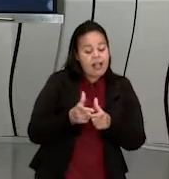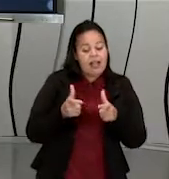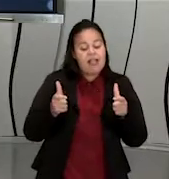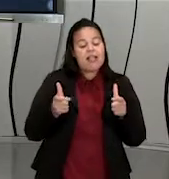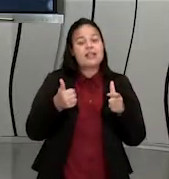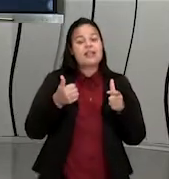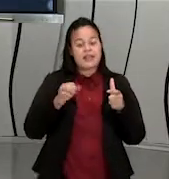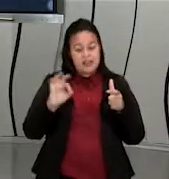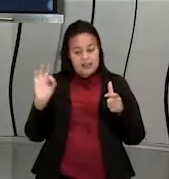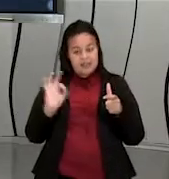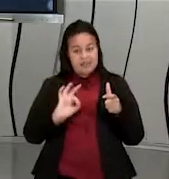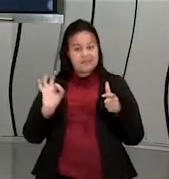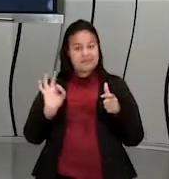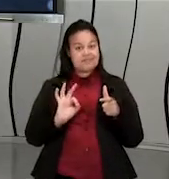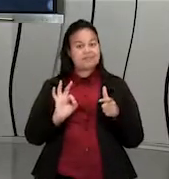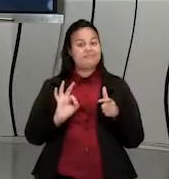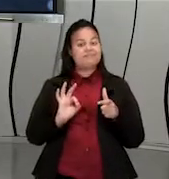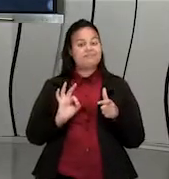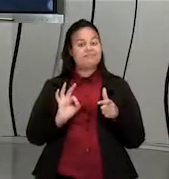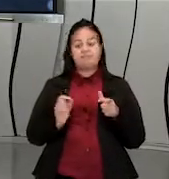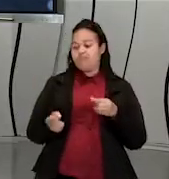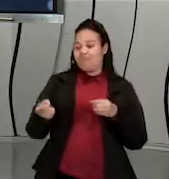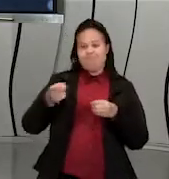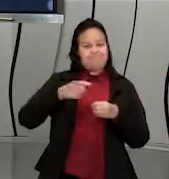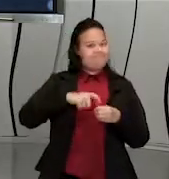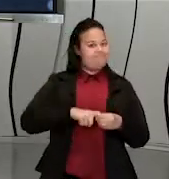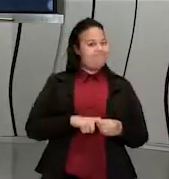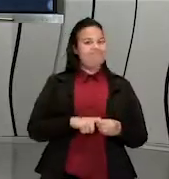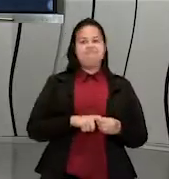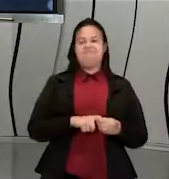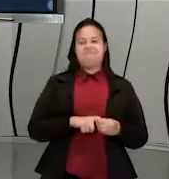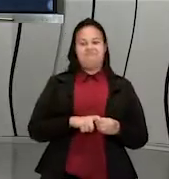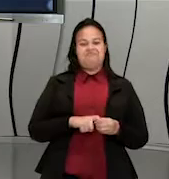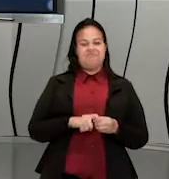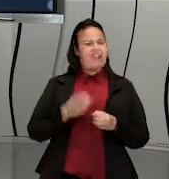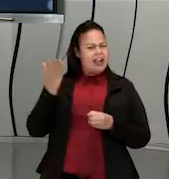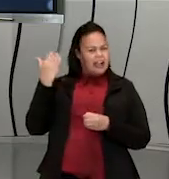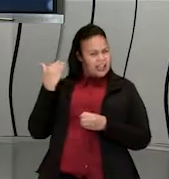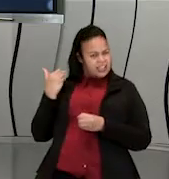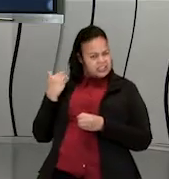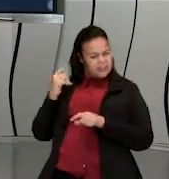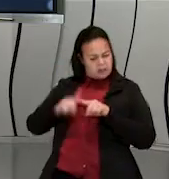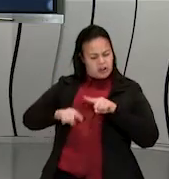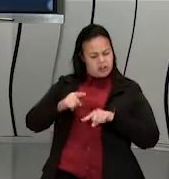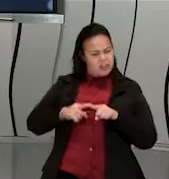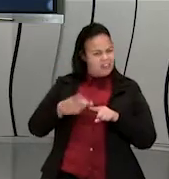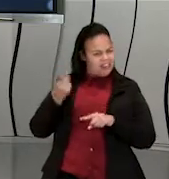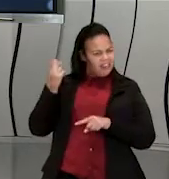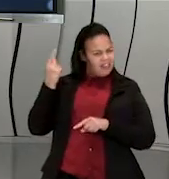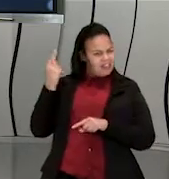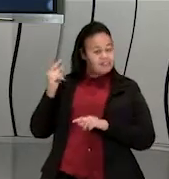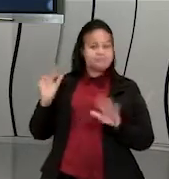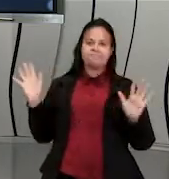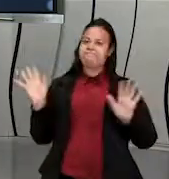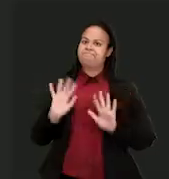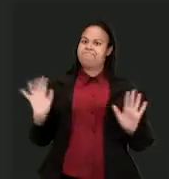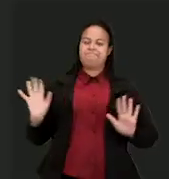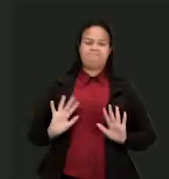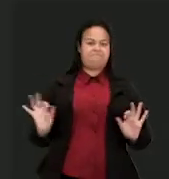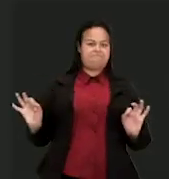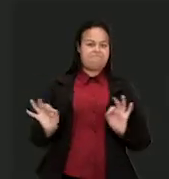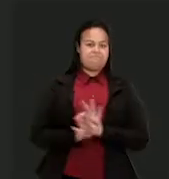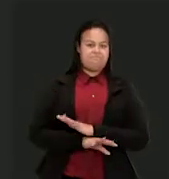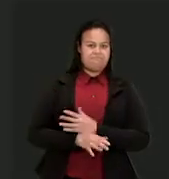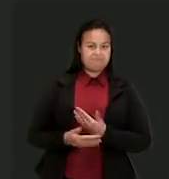de 10%, não volta para o valor original, tá certo? Não volta. A conclusão é